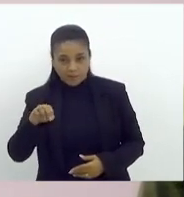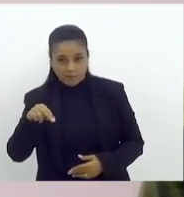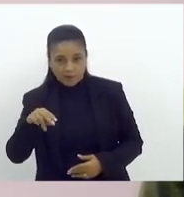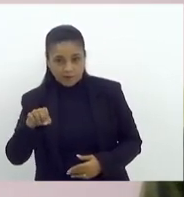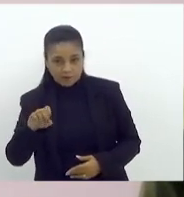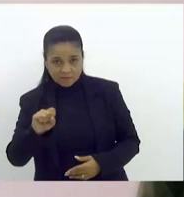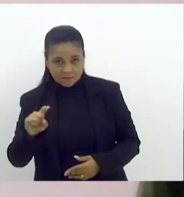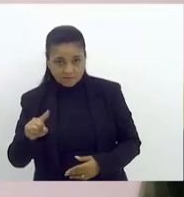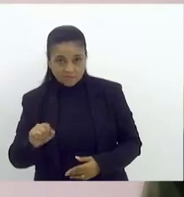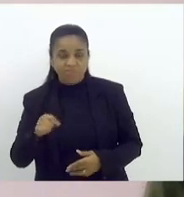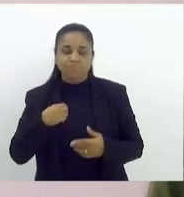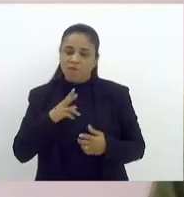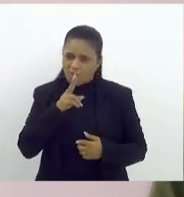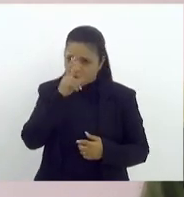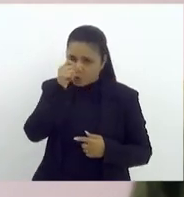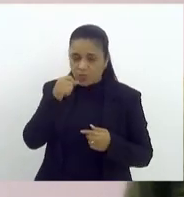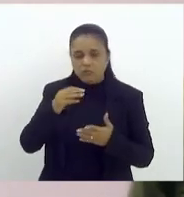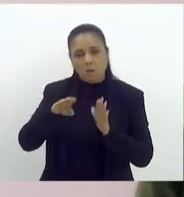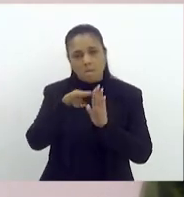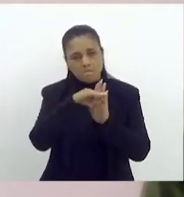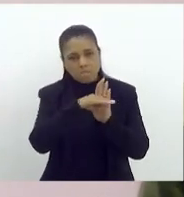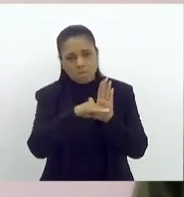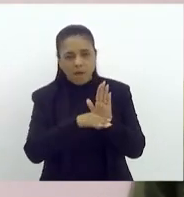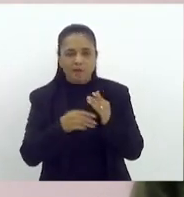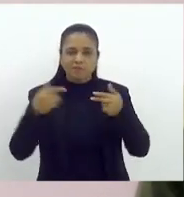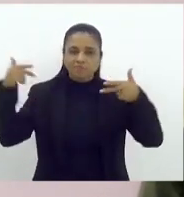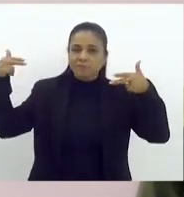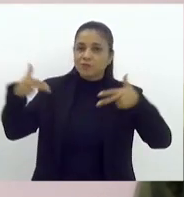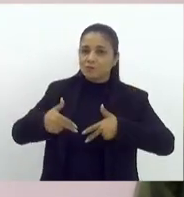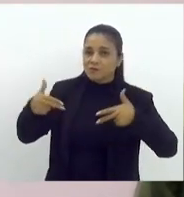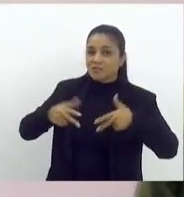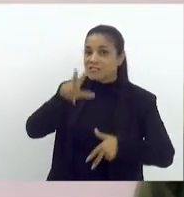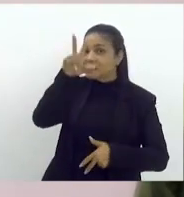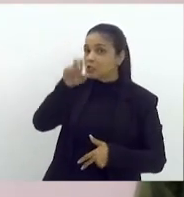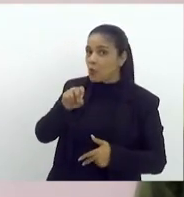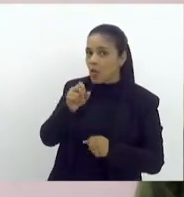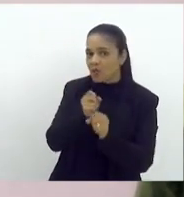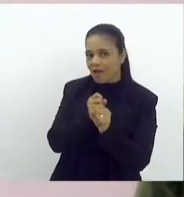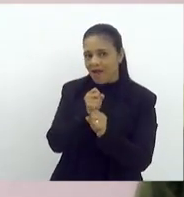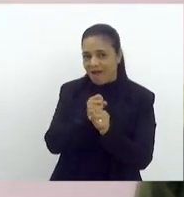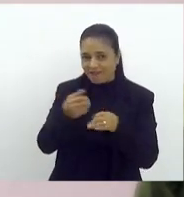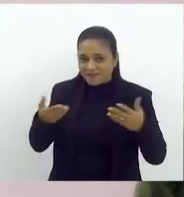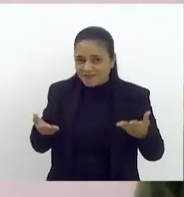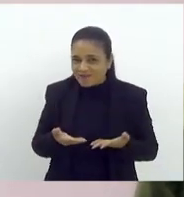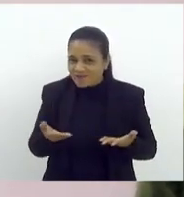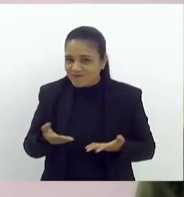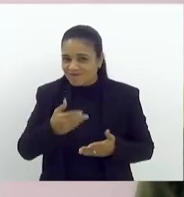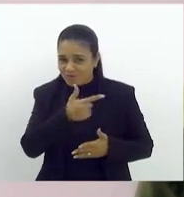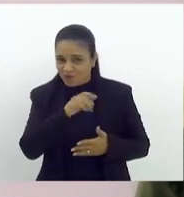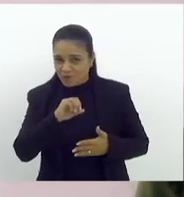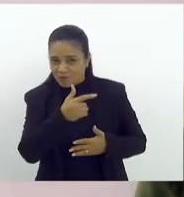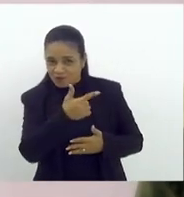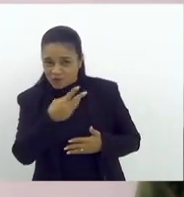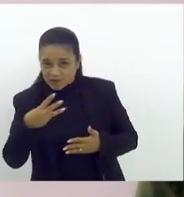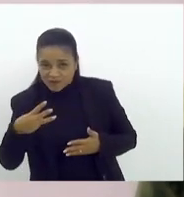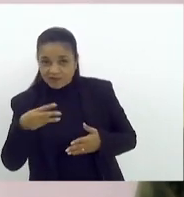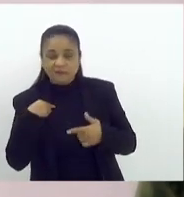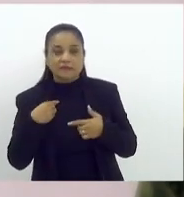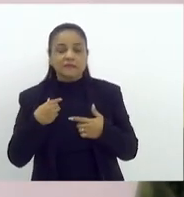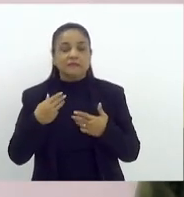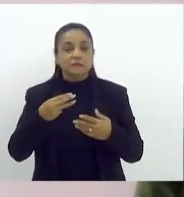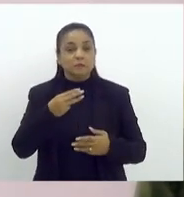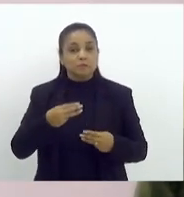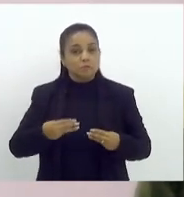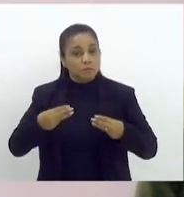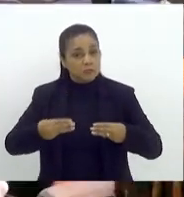a pauta também do hip hop que tá fazendo 50 anos esse ano e a gente precisa ter por parte do ministério